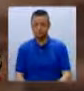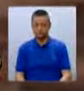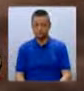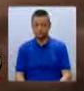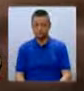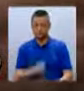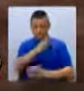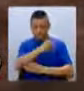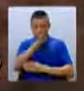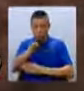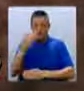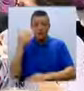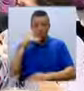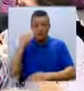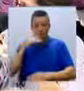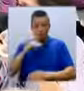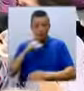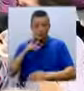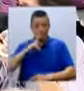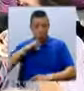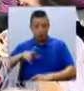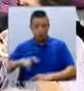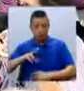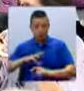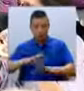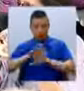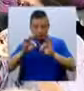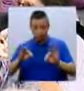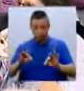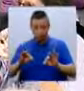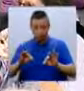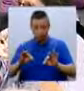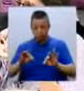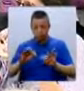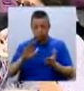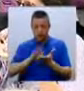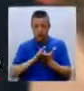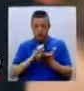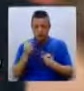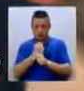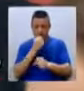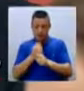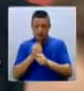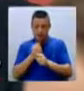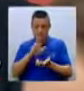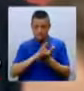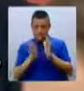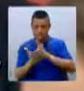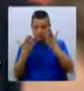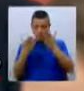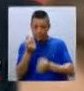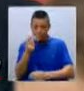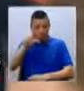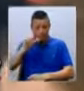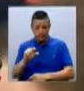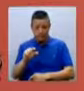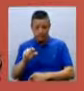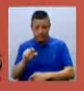Acusa Passos Coelho de querer que Portugal seja um fornecedor de mão de obra barata. Venham para Portugal, que